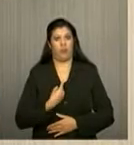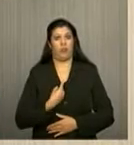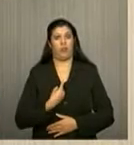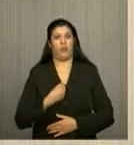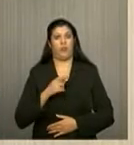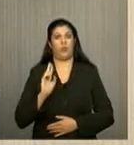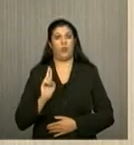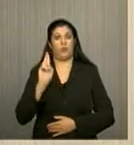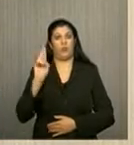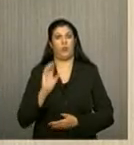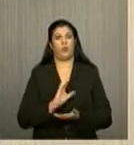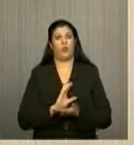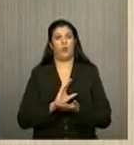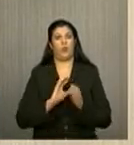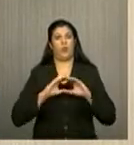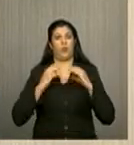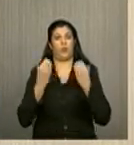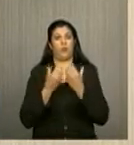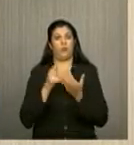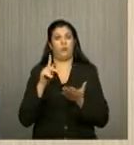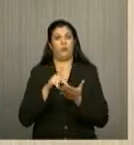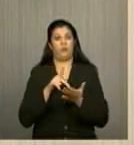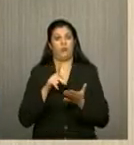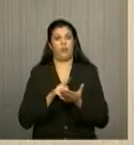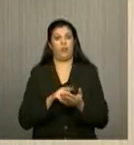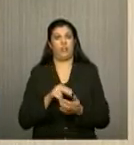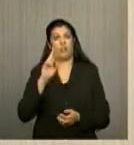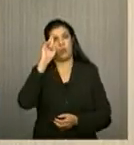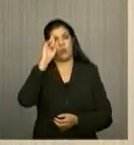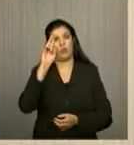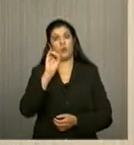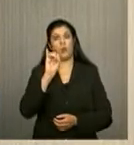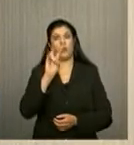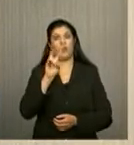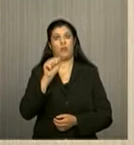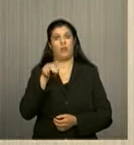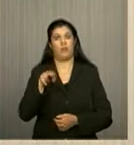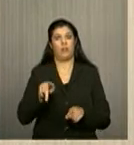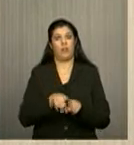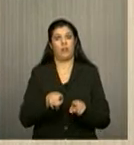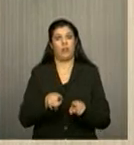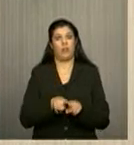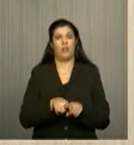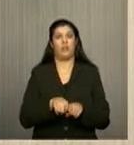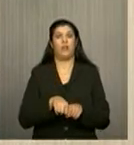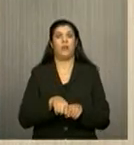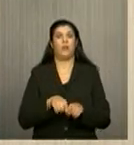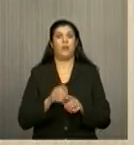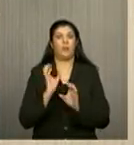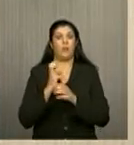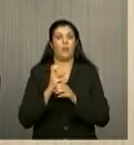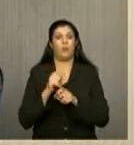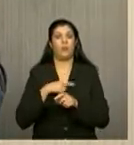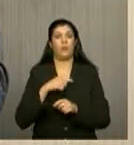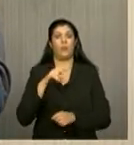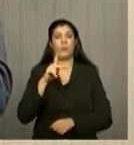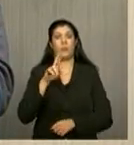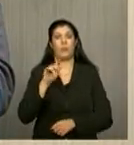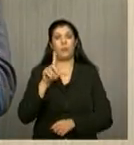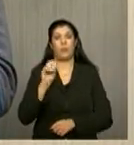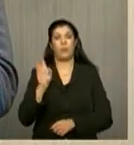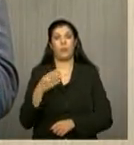luís lemos cunha senhor ivo herzog presidente instituto vladimir herzog senhor paulo abraão